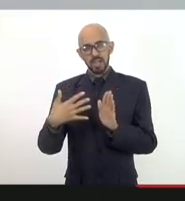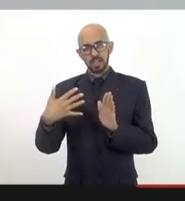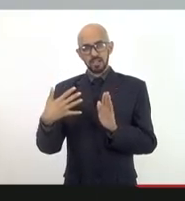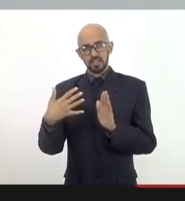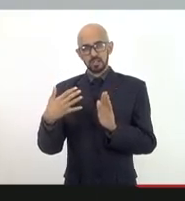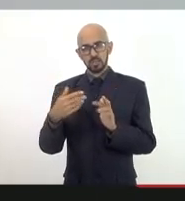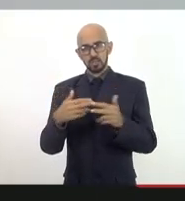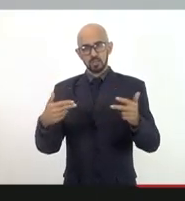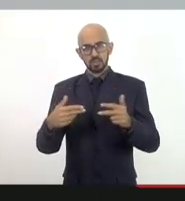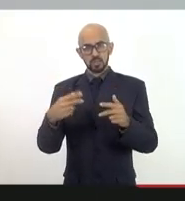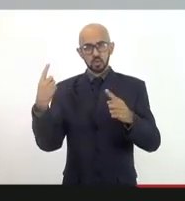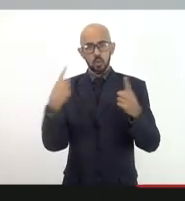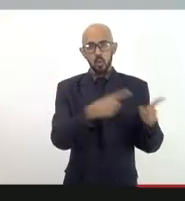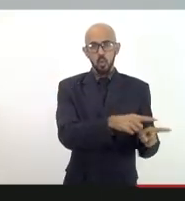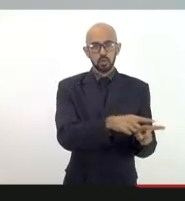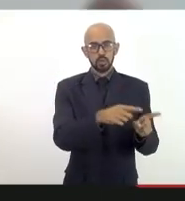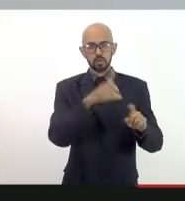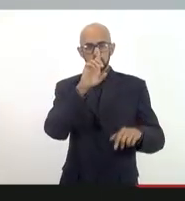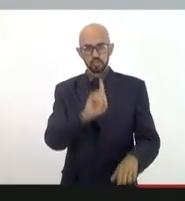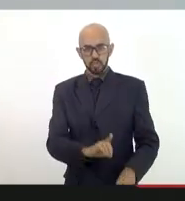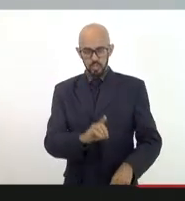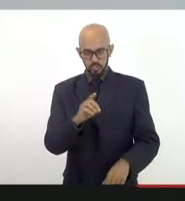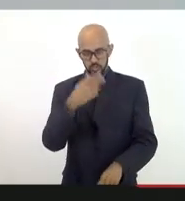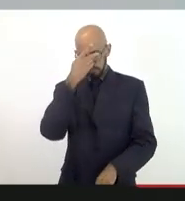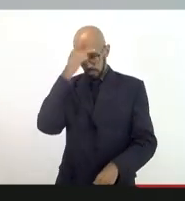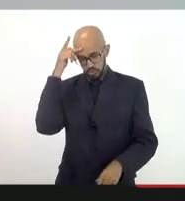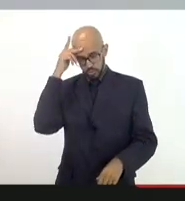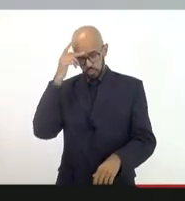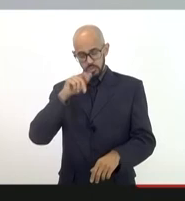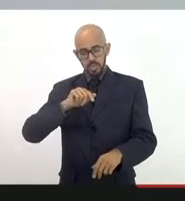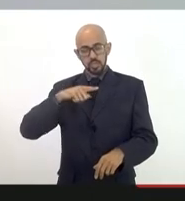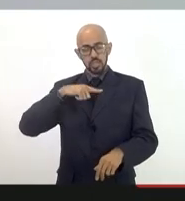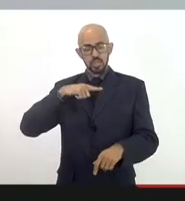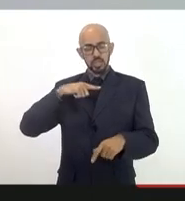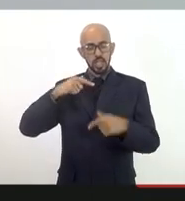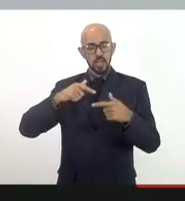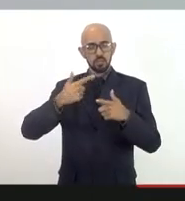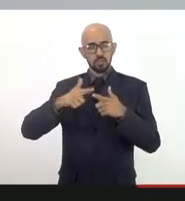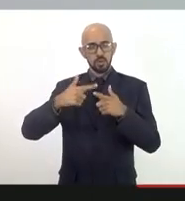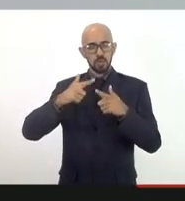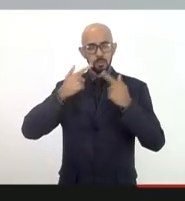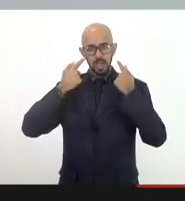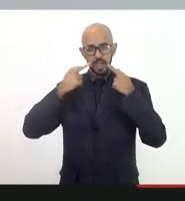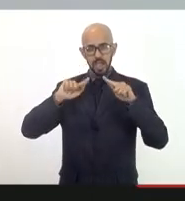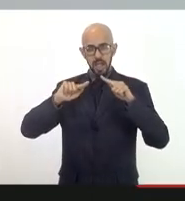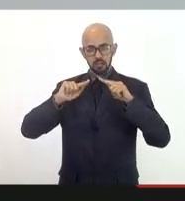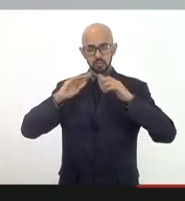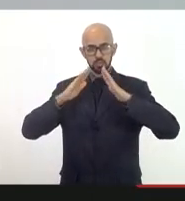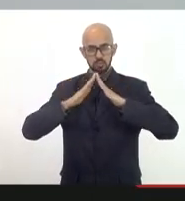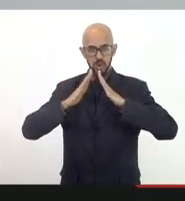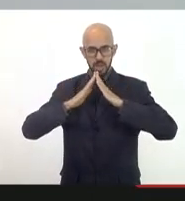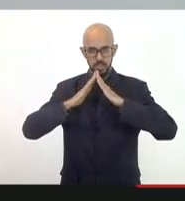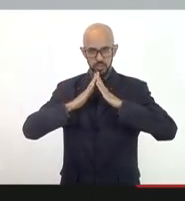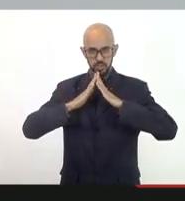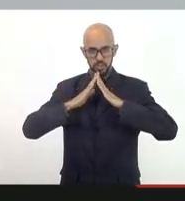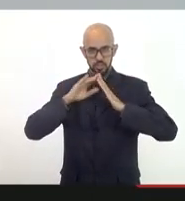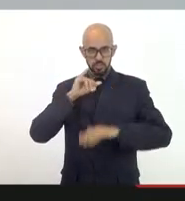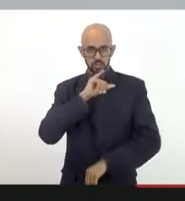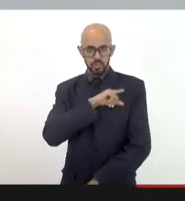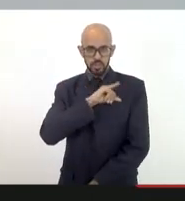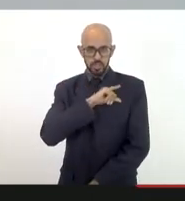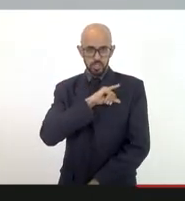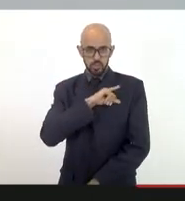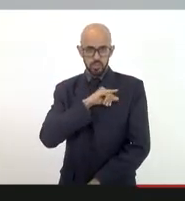né? Podemos falar, por exemplo, da situação gravíssima, dramaticíssima da moradia no Rio de Janeiro, né? Eu presido a comissão da